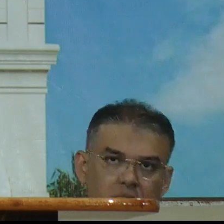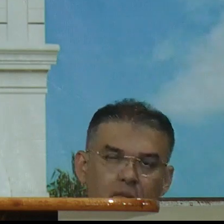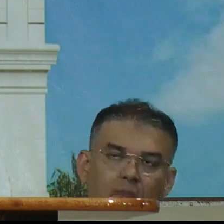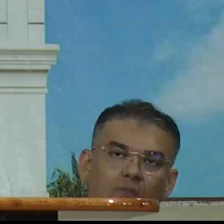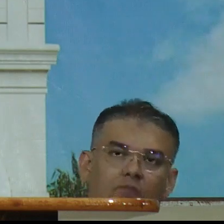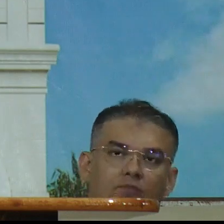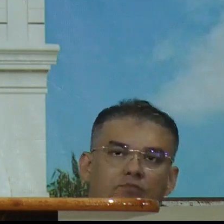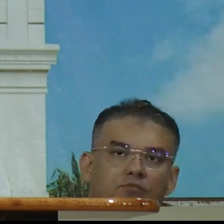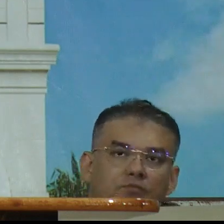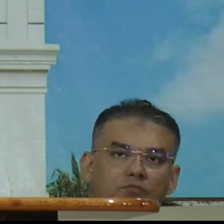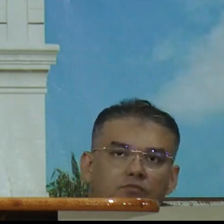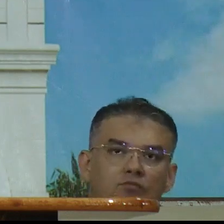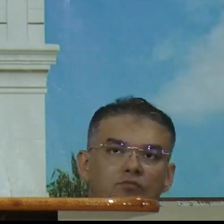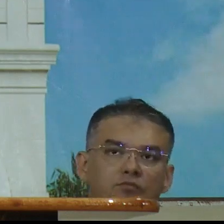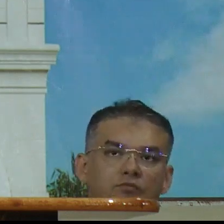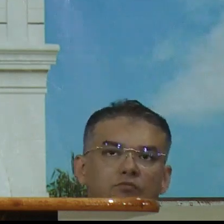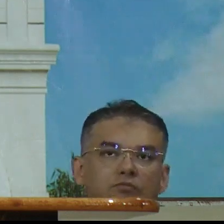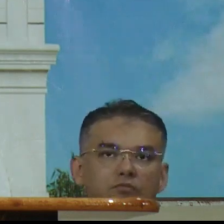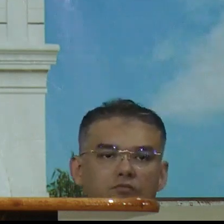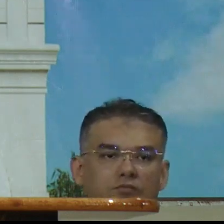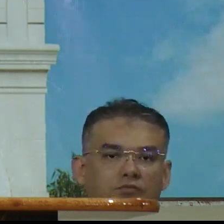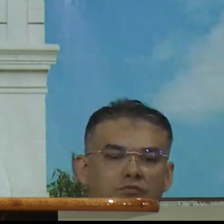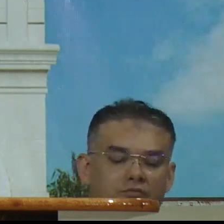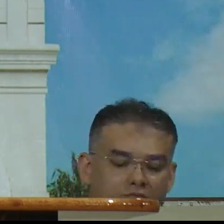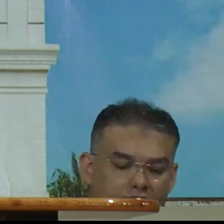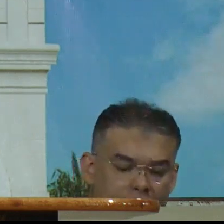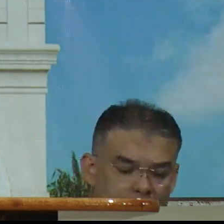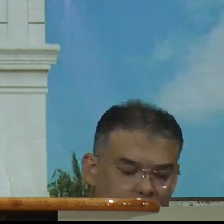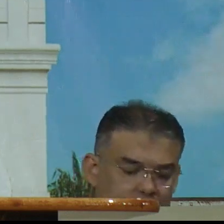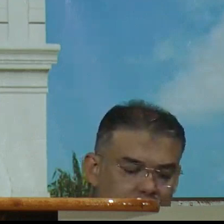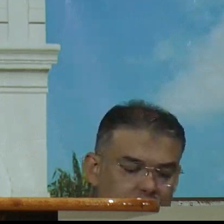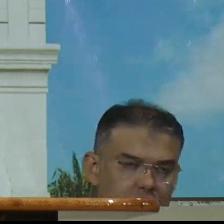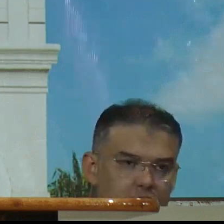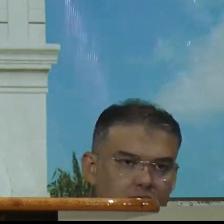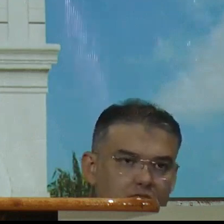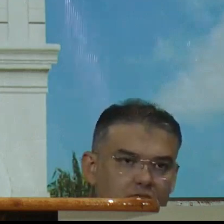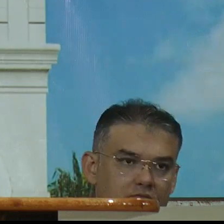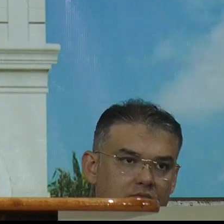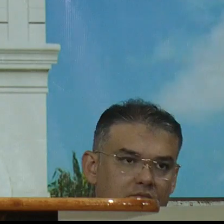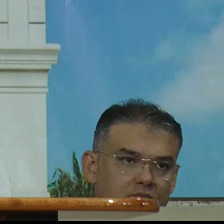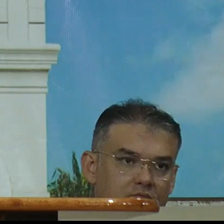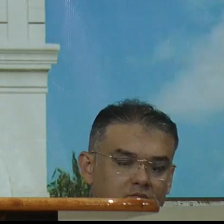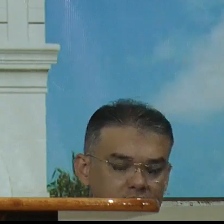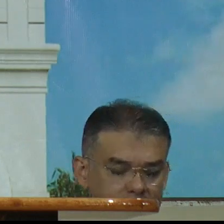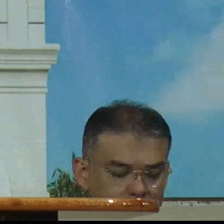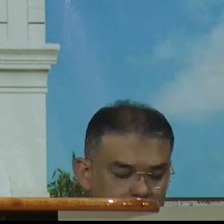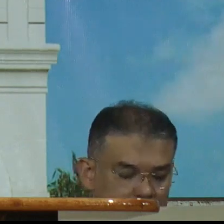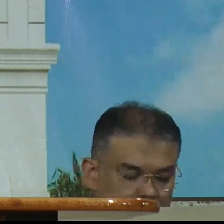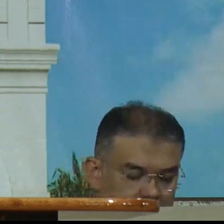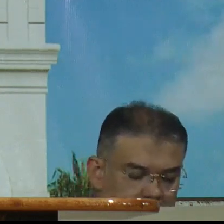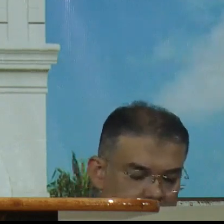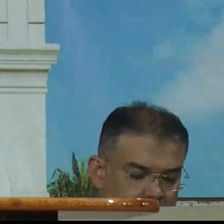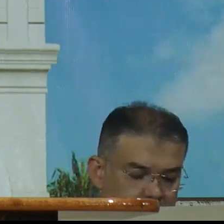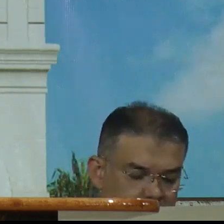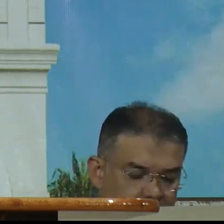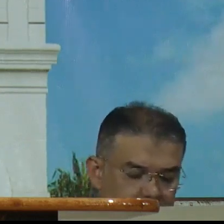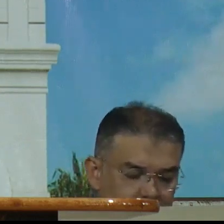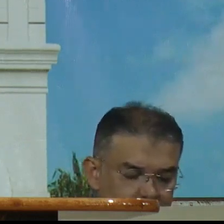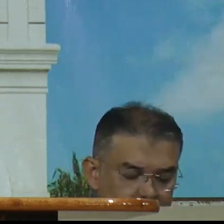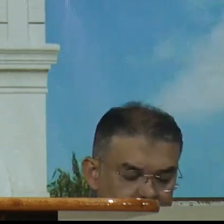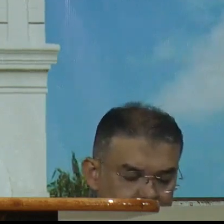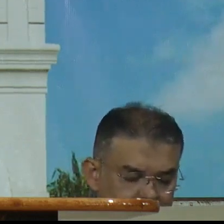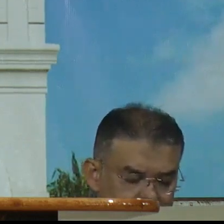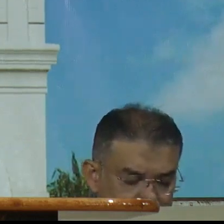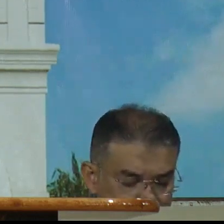que nunca existiu, uma coisa surpreendente, uma coisa majestosa,